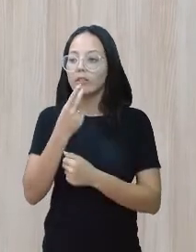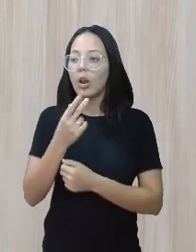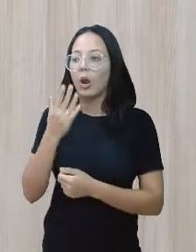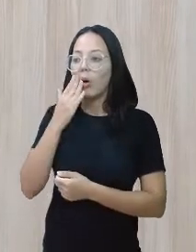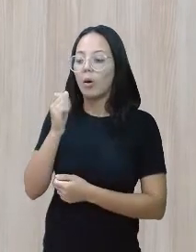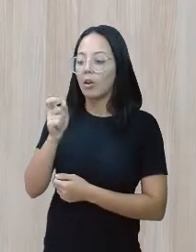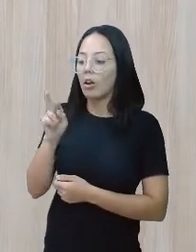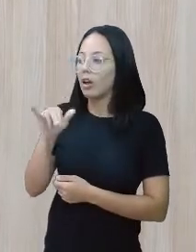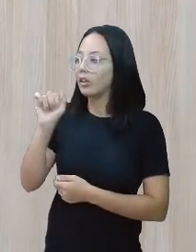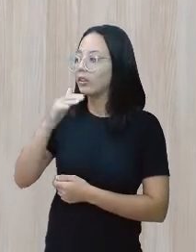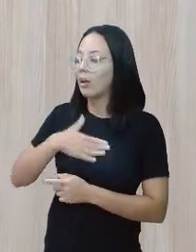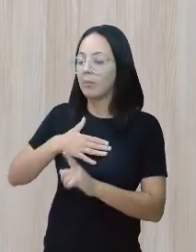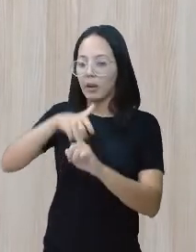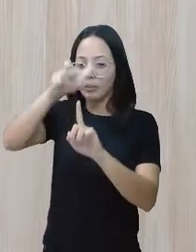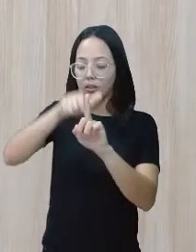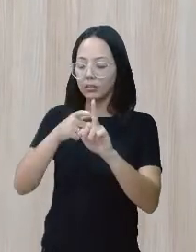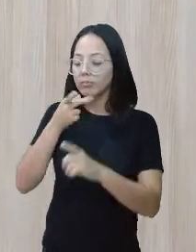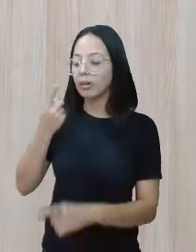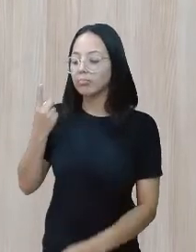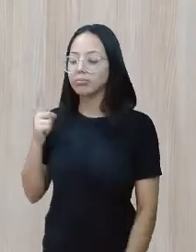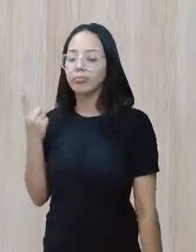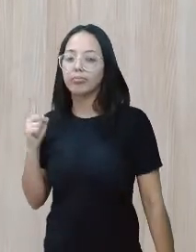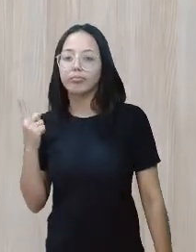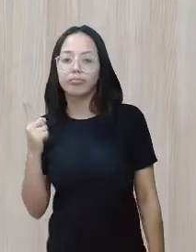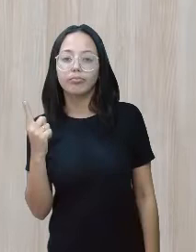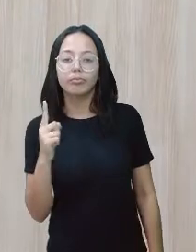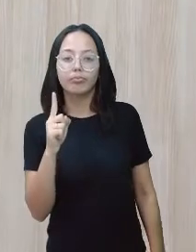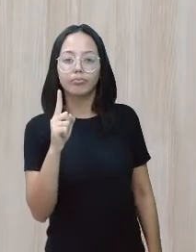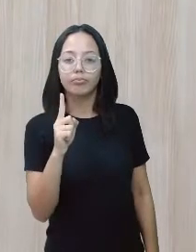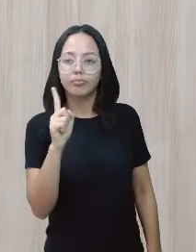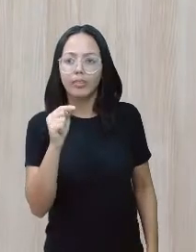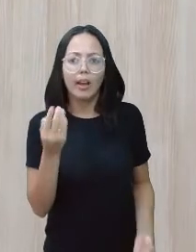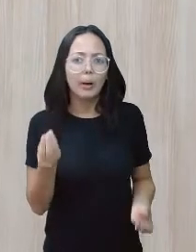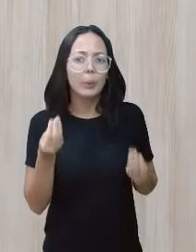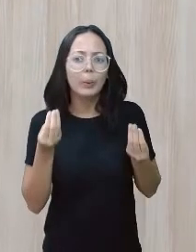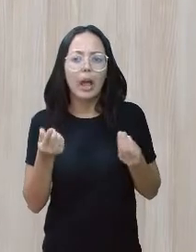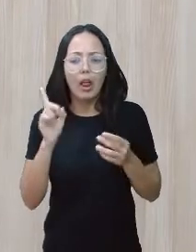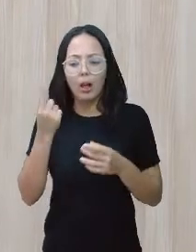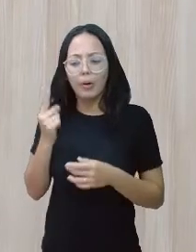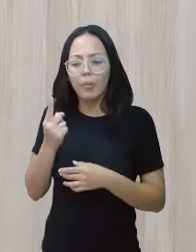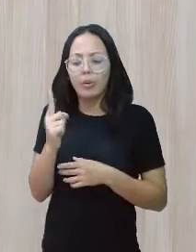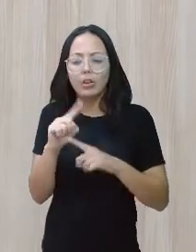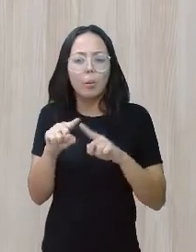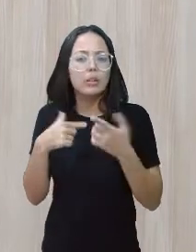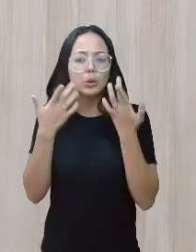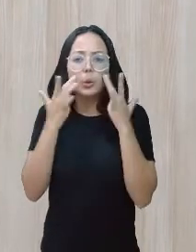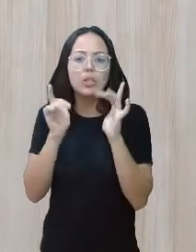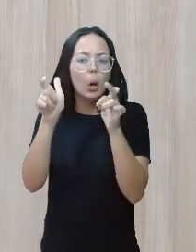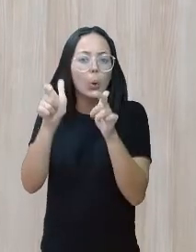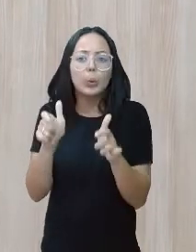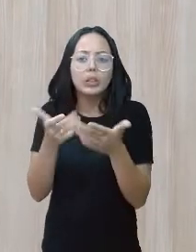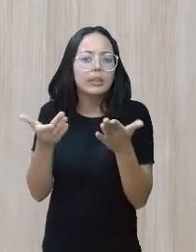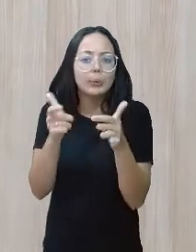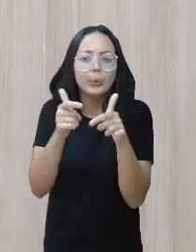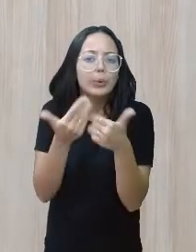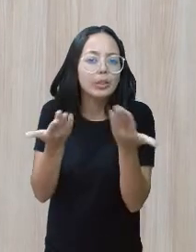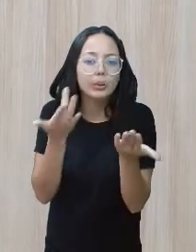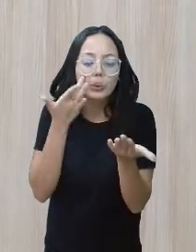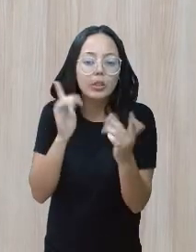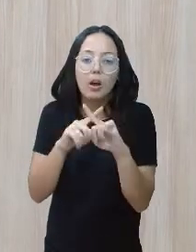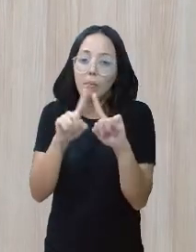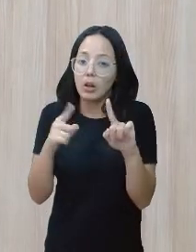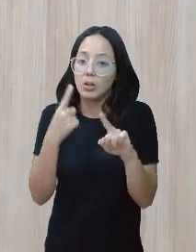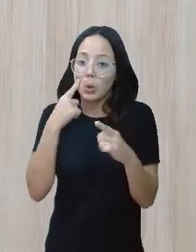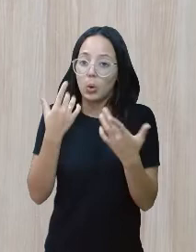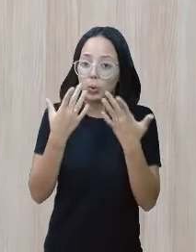personagem, a Adriana caminha pela sala de jantar. É muito vago, ela está caminhando, mas eu não sei por onde ela está circulando. No